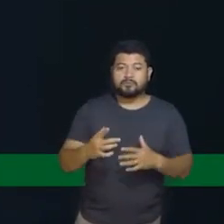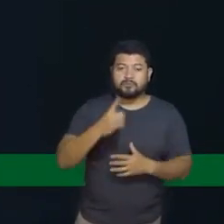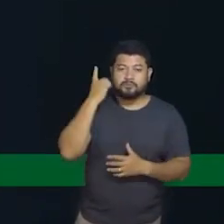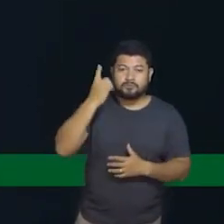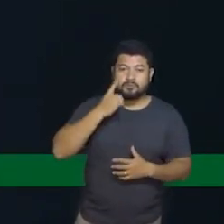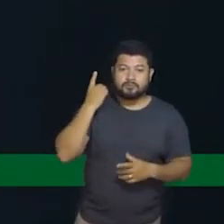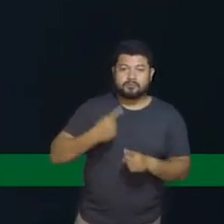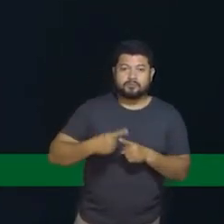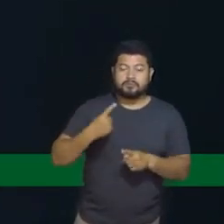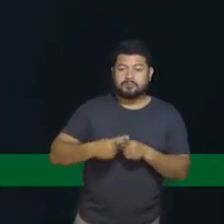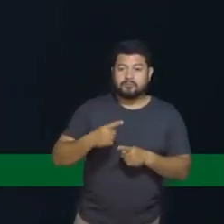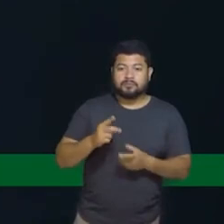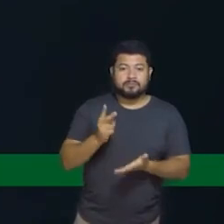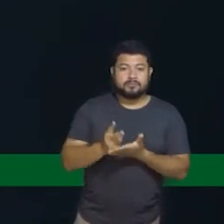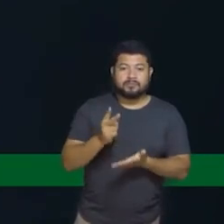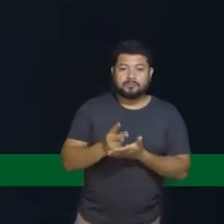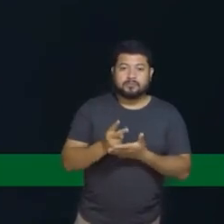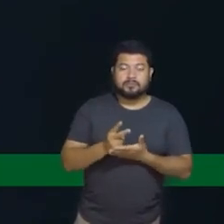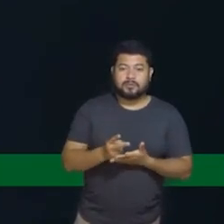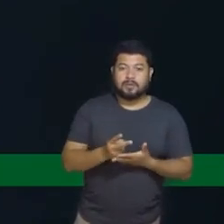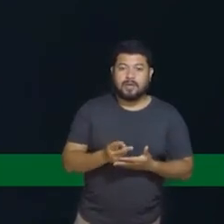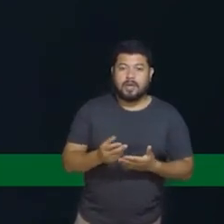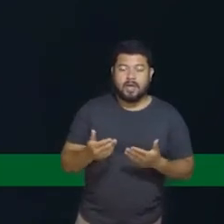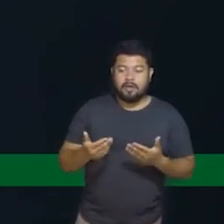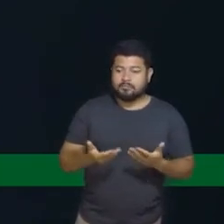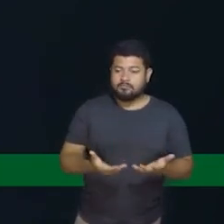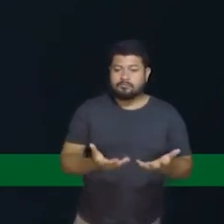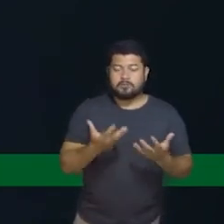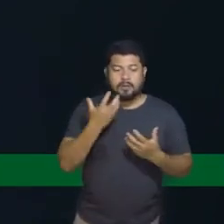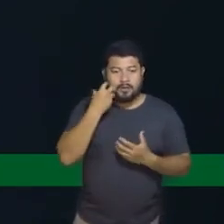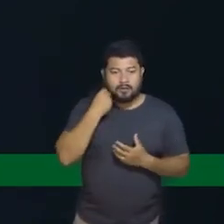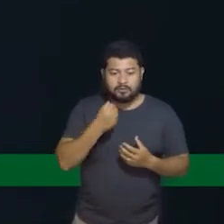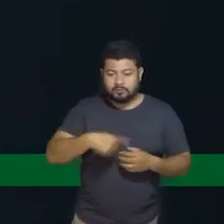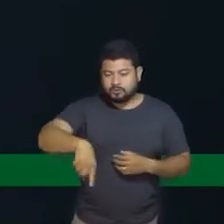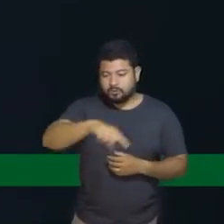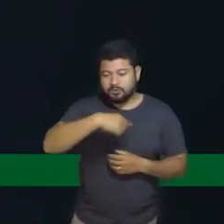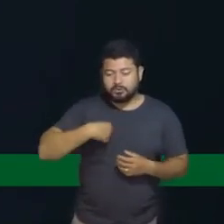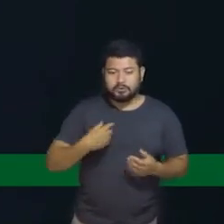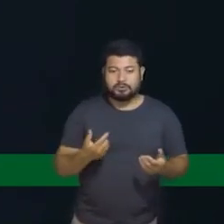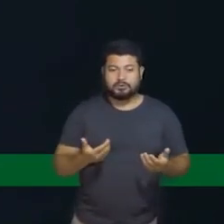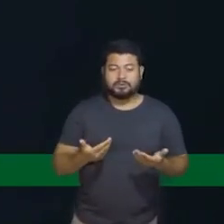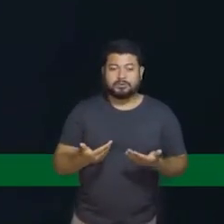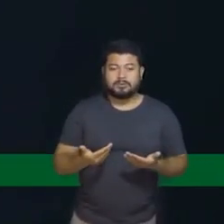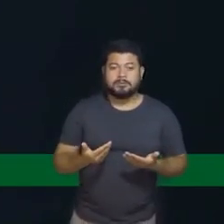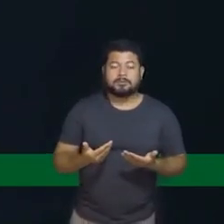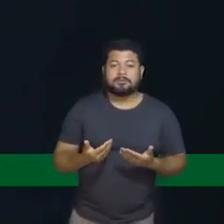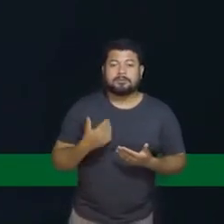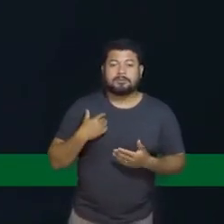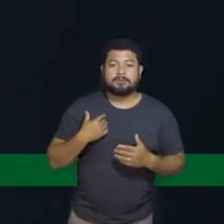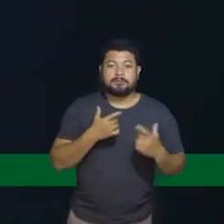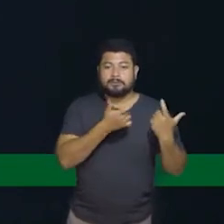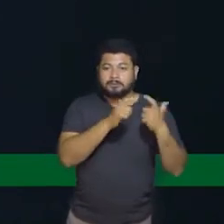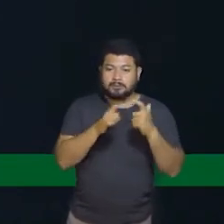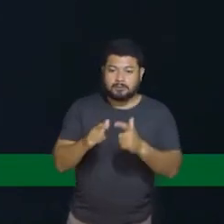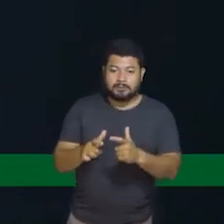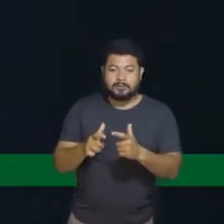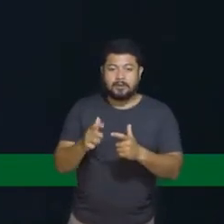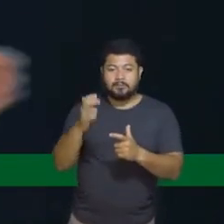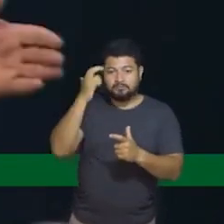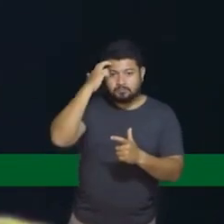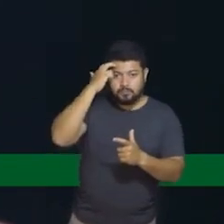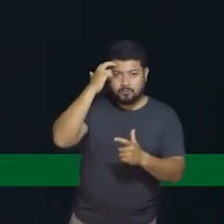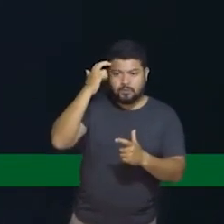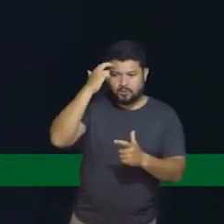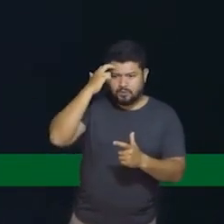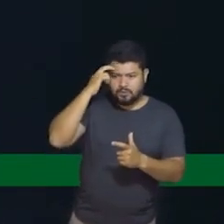nos recebem muito bem em suas casas, e dizer que tradição é cultura e cultura não é moda.